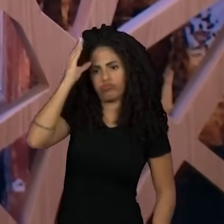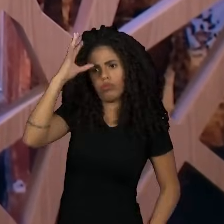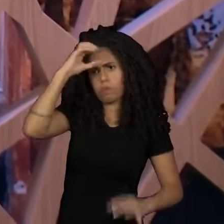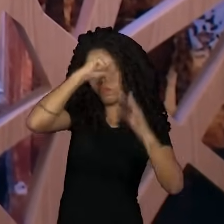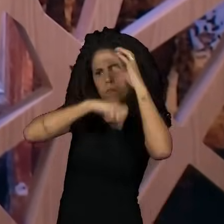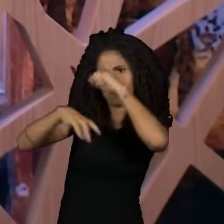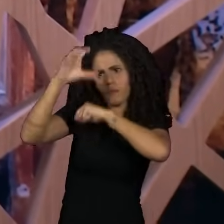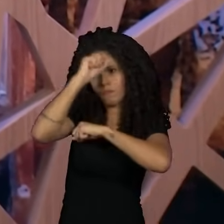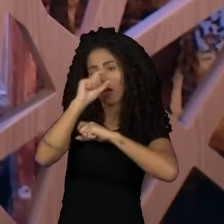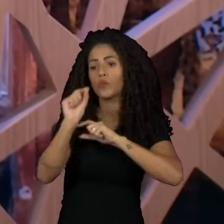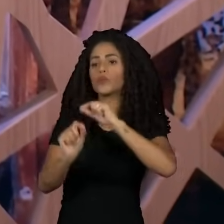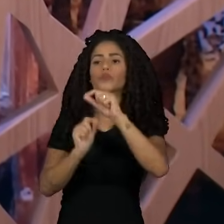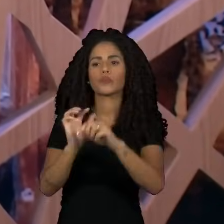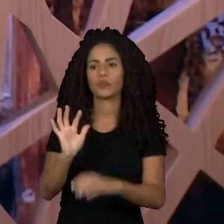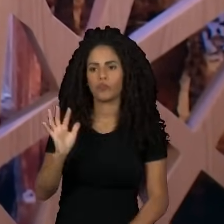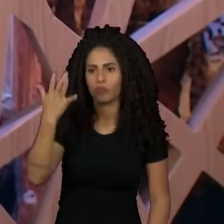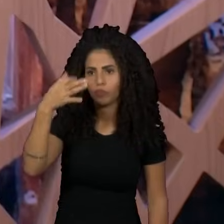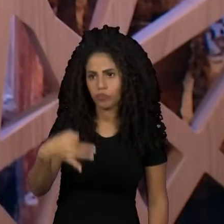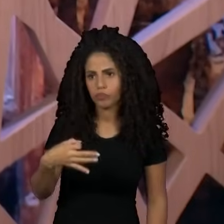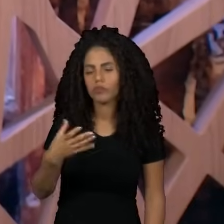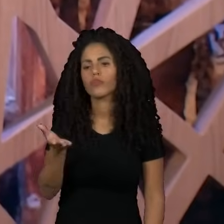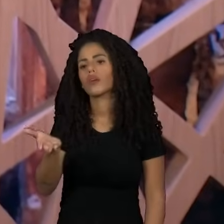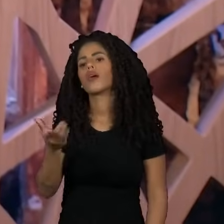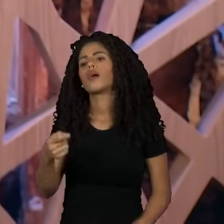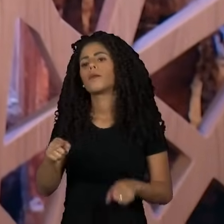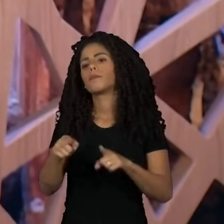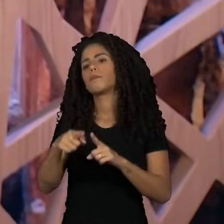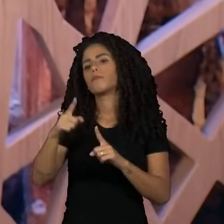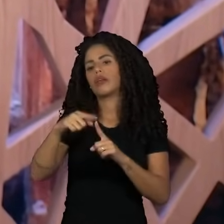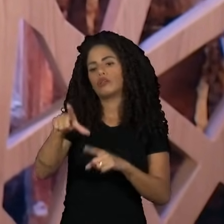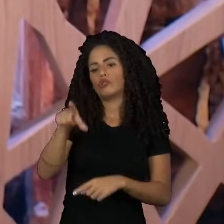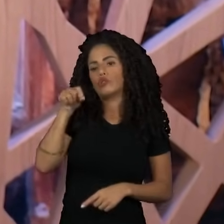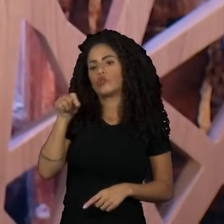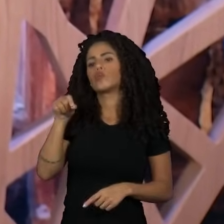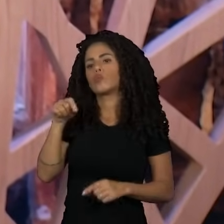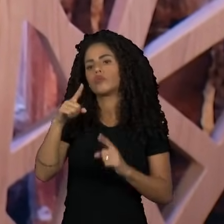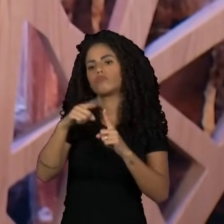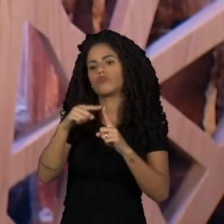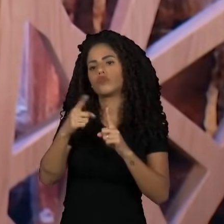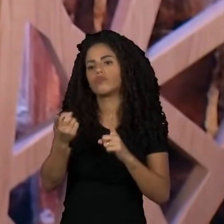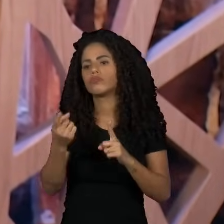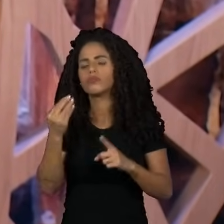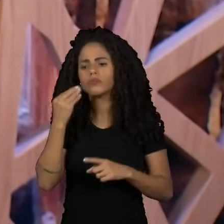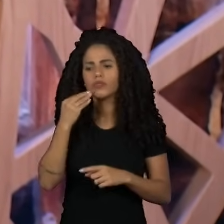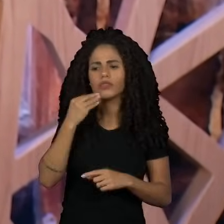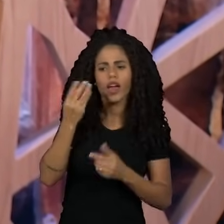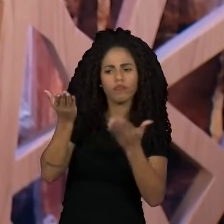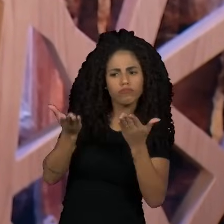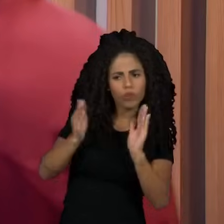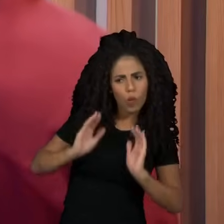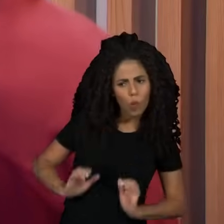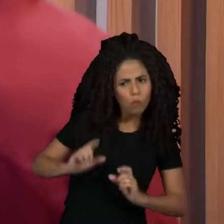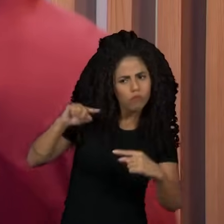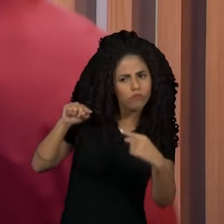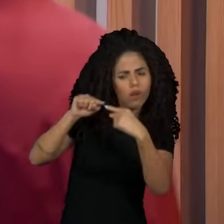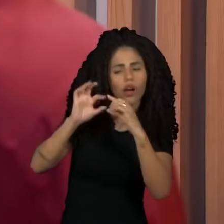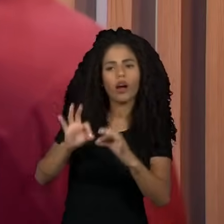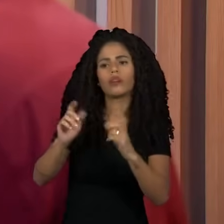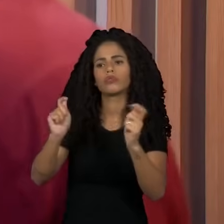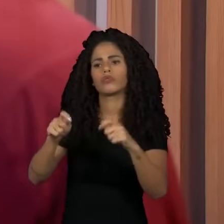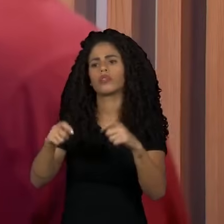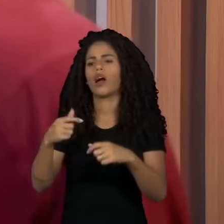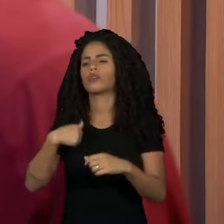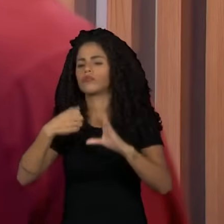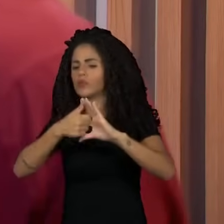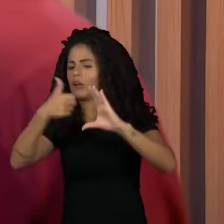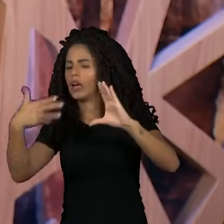que acontece, geralmente se prefere cães de raça, porque geralmente dentro da raça a gente tem alguns comportamentos mais definidos, alguns temperamentos